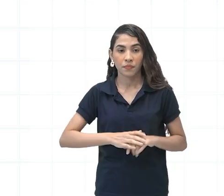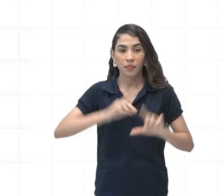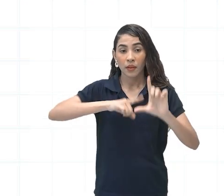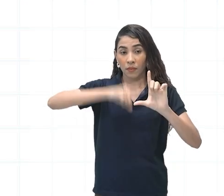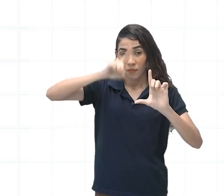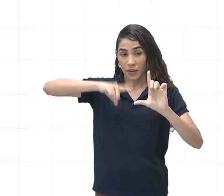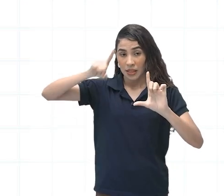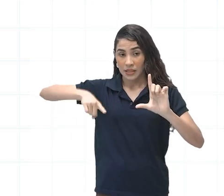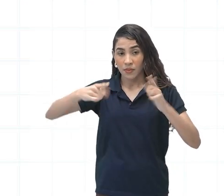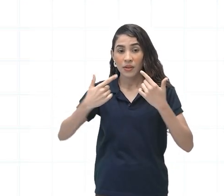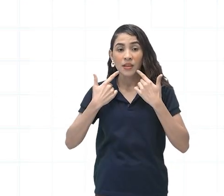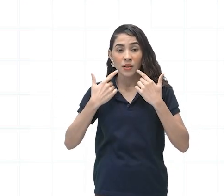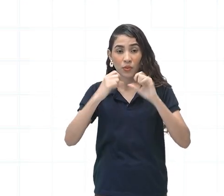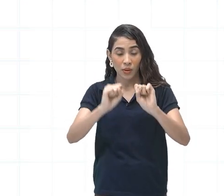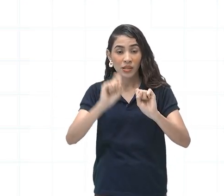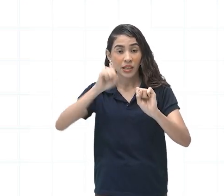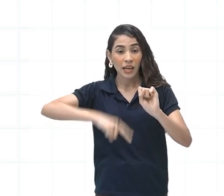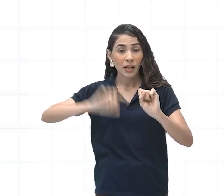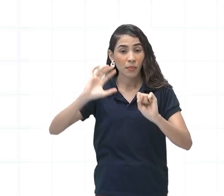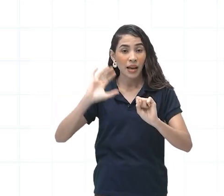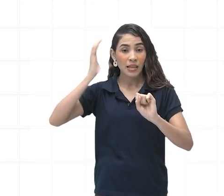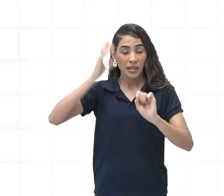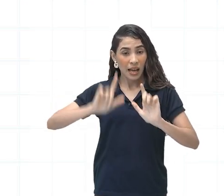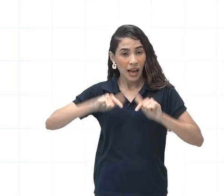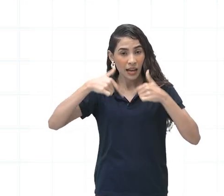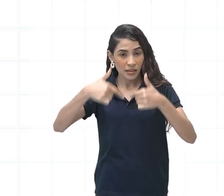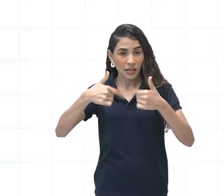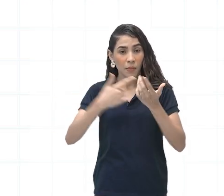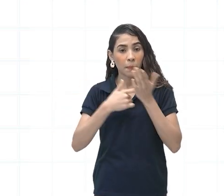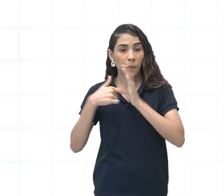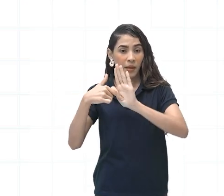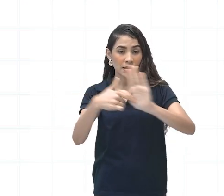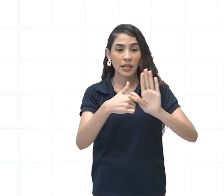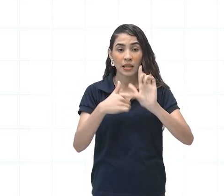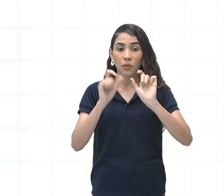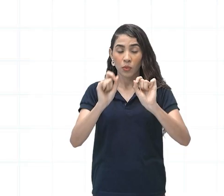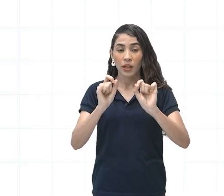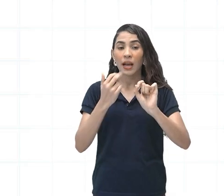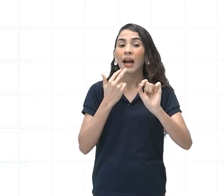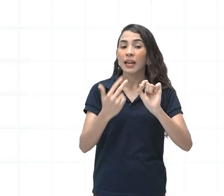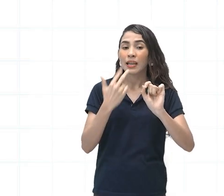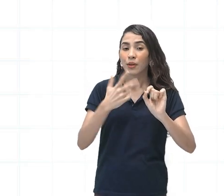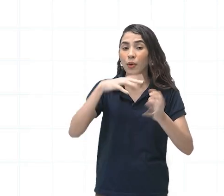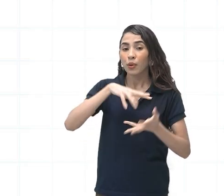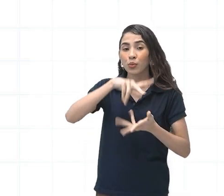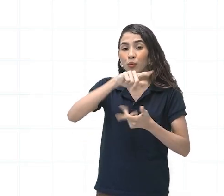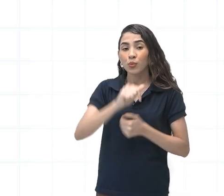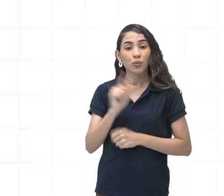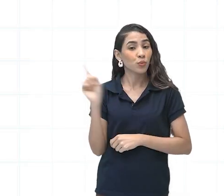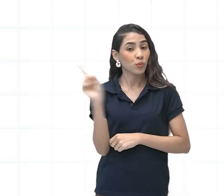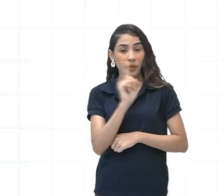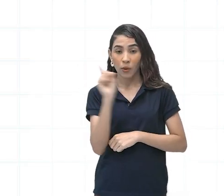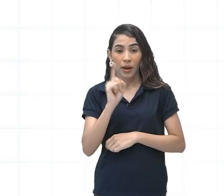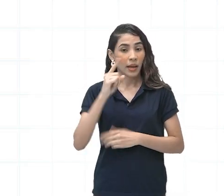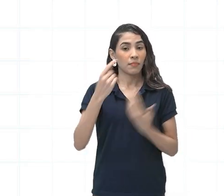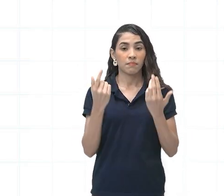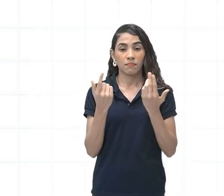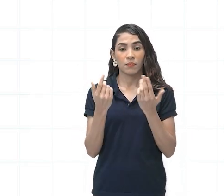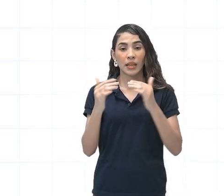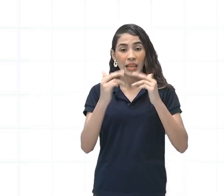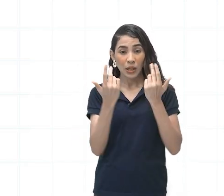variação linguística é um fenômeno que nos mostra que as línguas do mundo não são